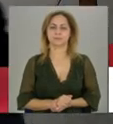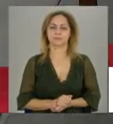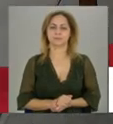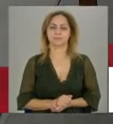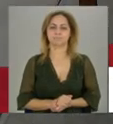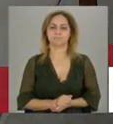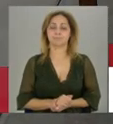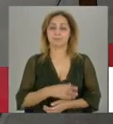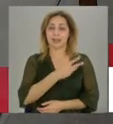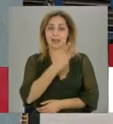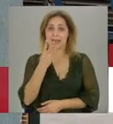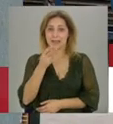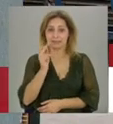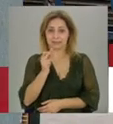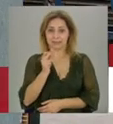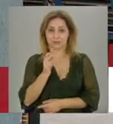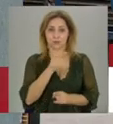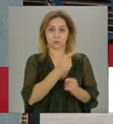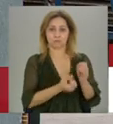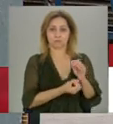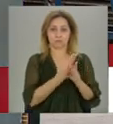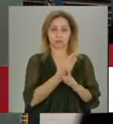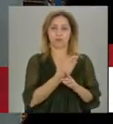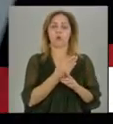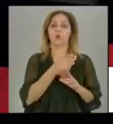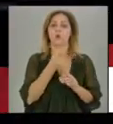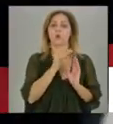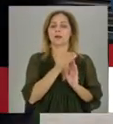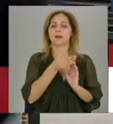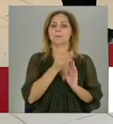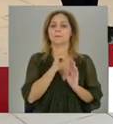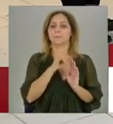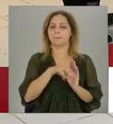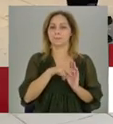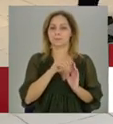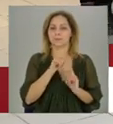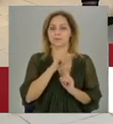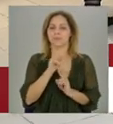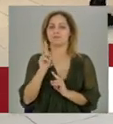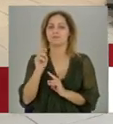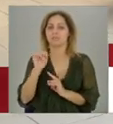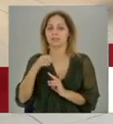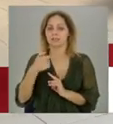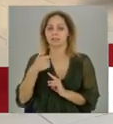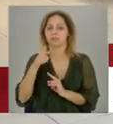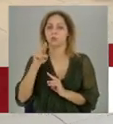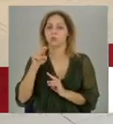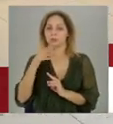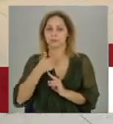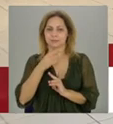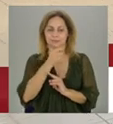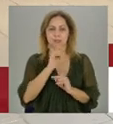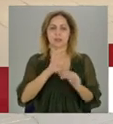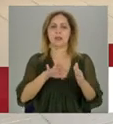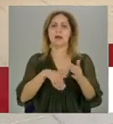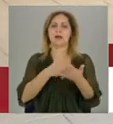Está há 3 anos nas mãos do cofundador do Banco Primos e ex-presidente da Investwood. Tem apostado em projetos com